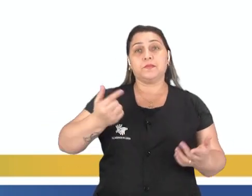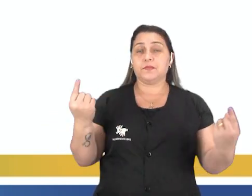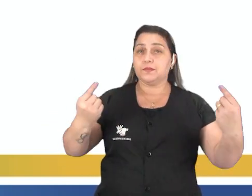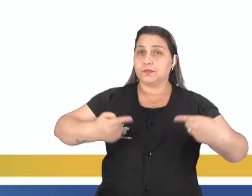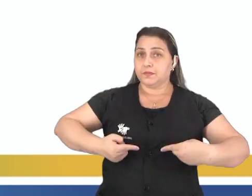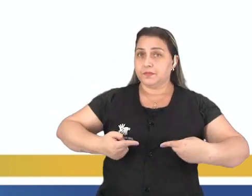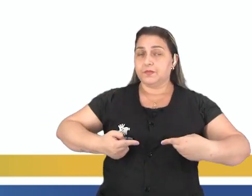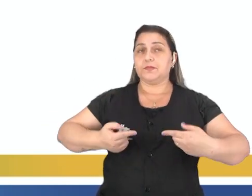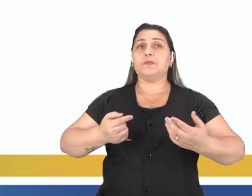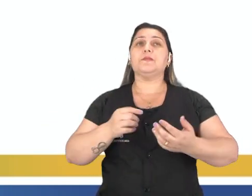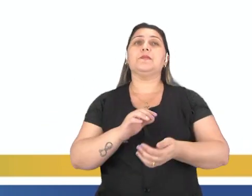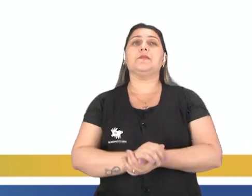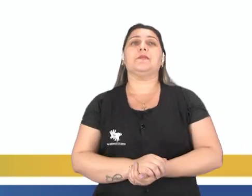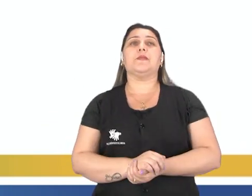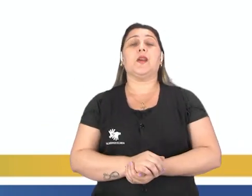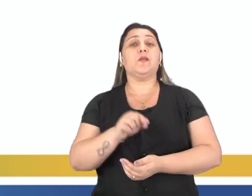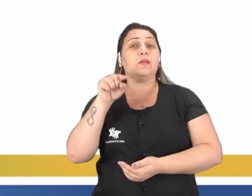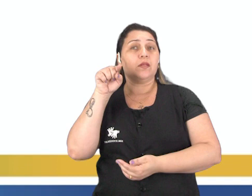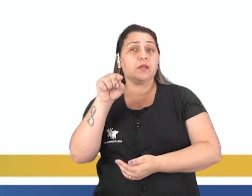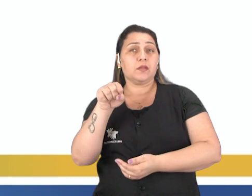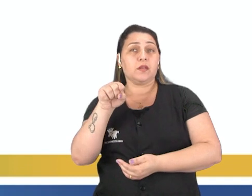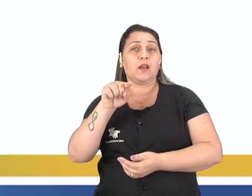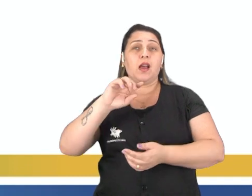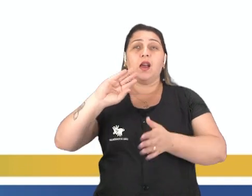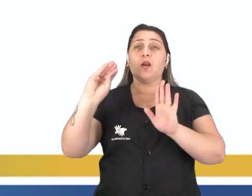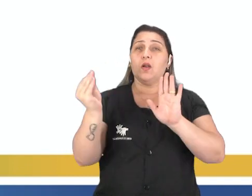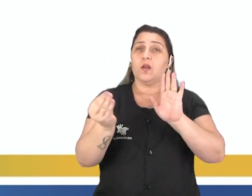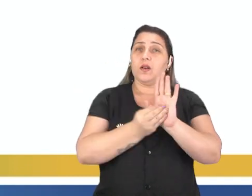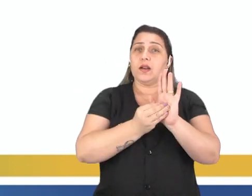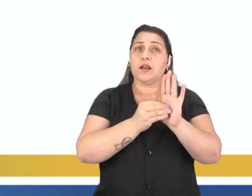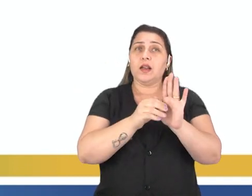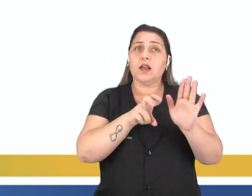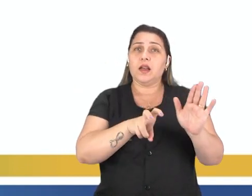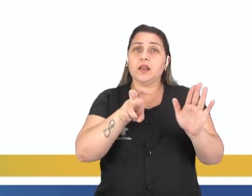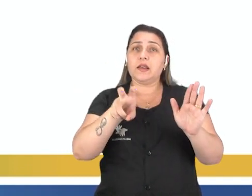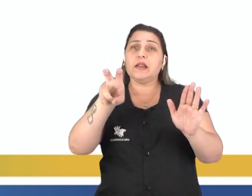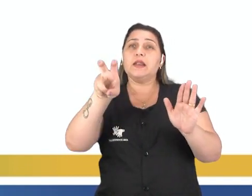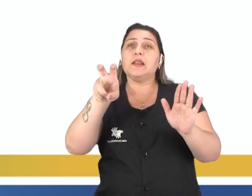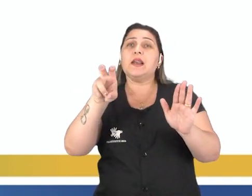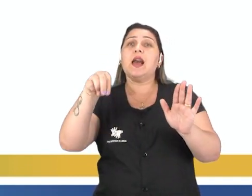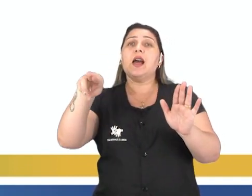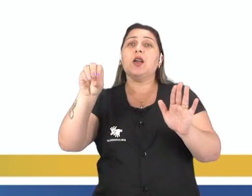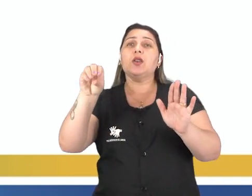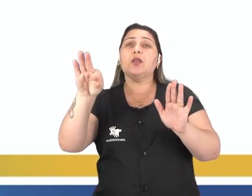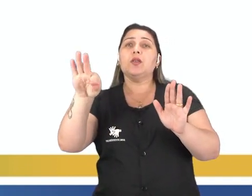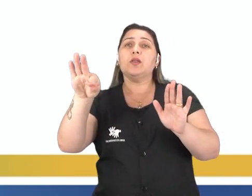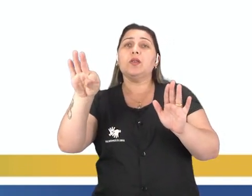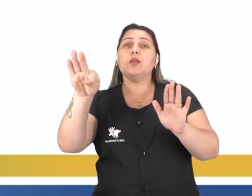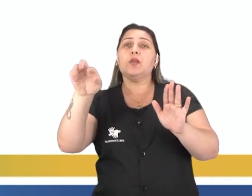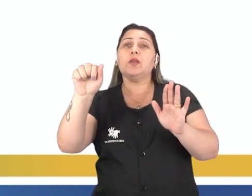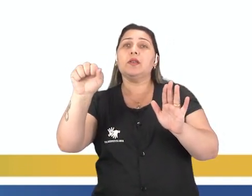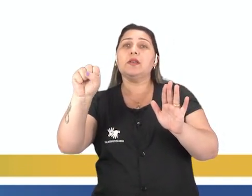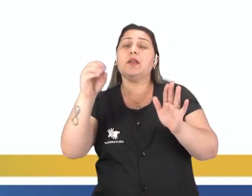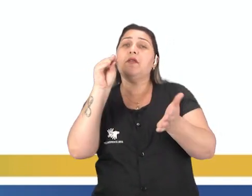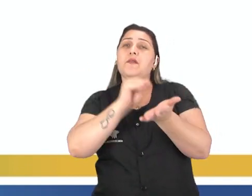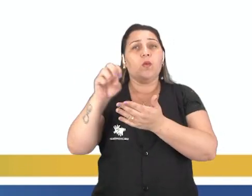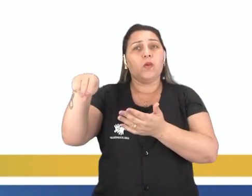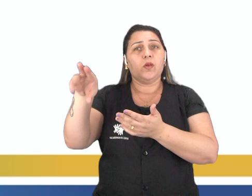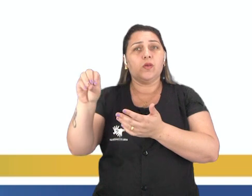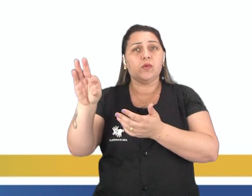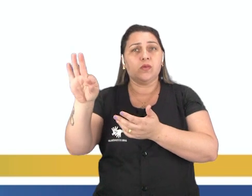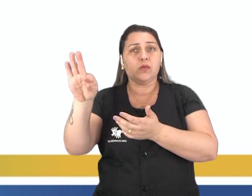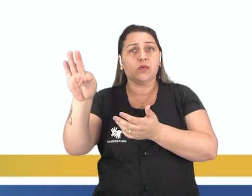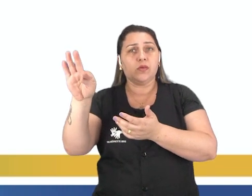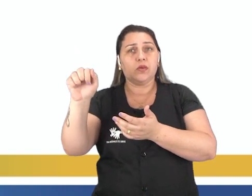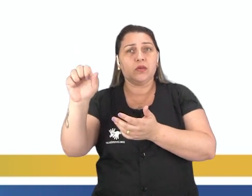é o seguinte, você vai completar a escada com as notas musicais que estão faltando. Observe aí que está faltando